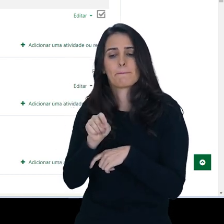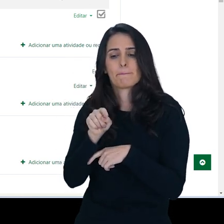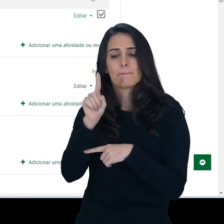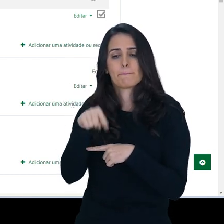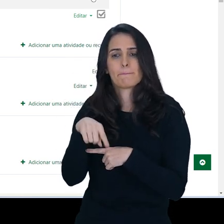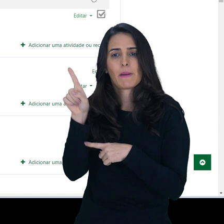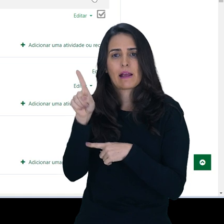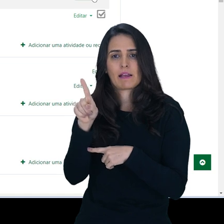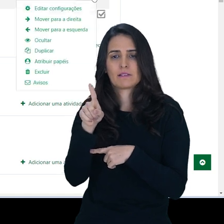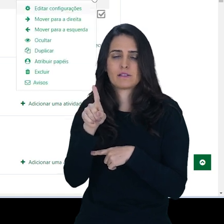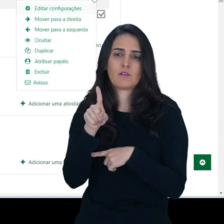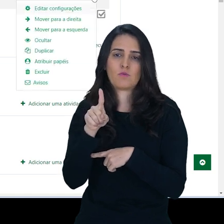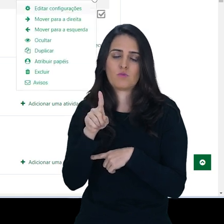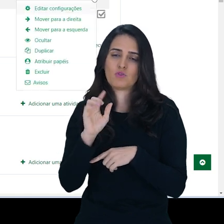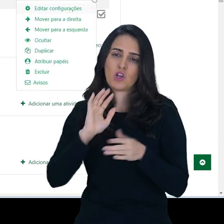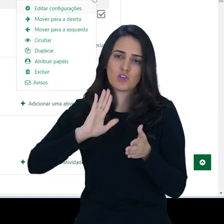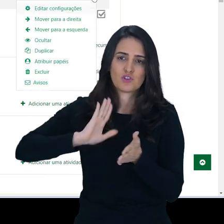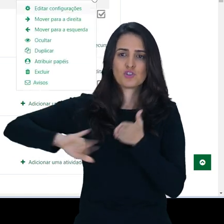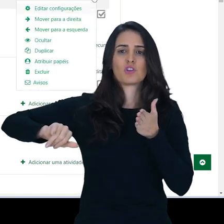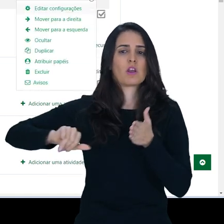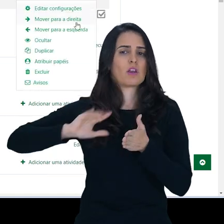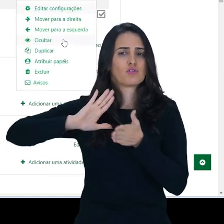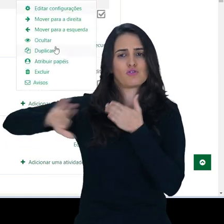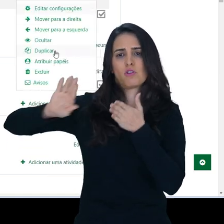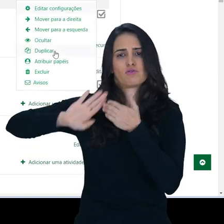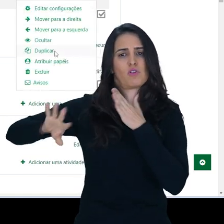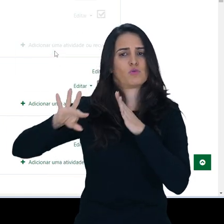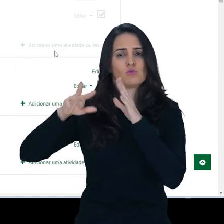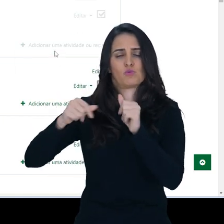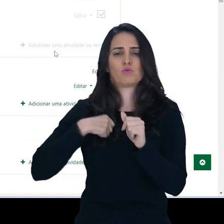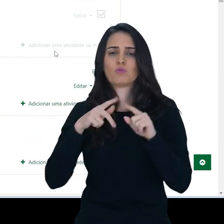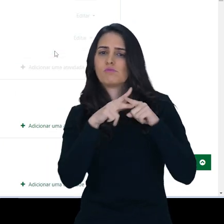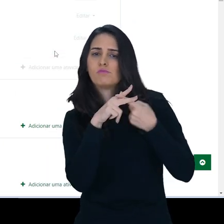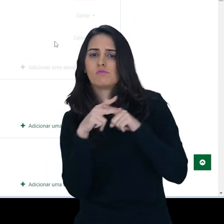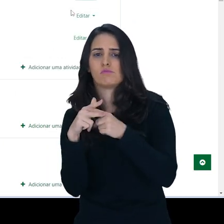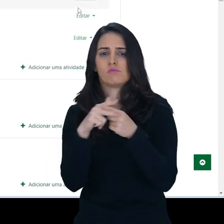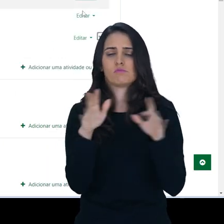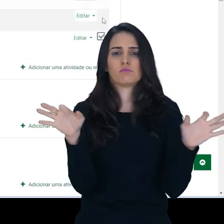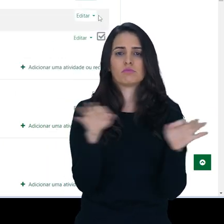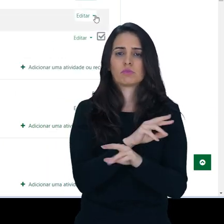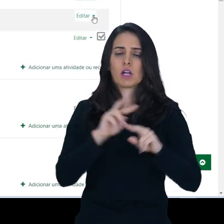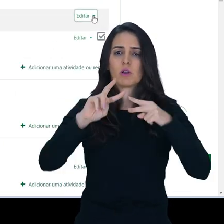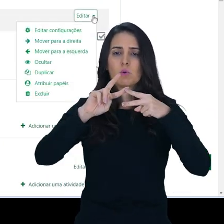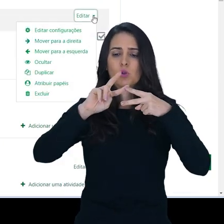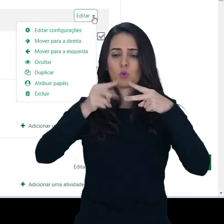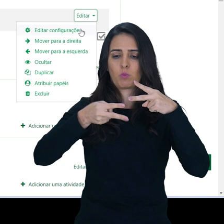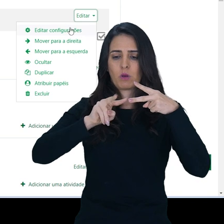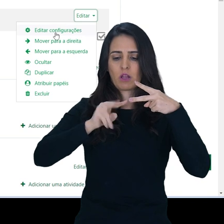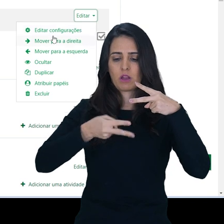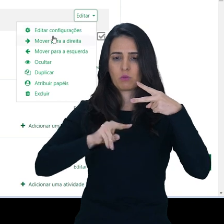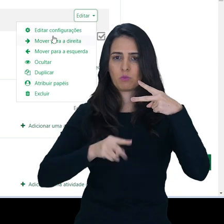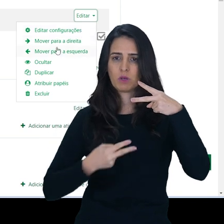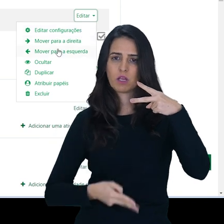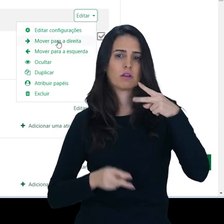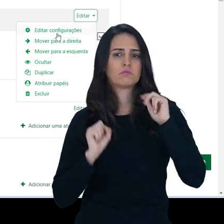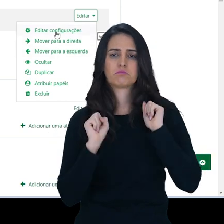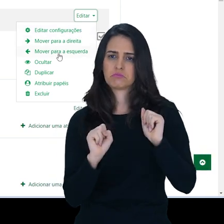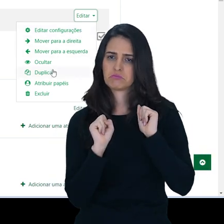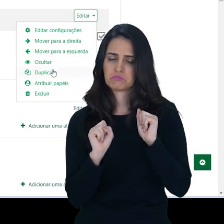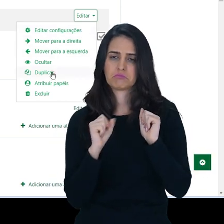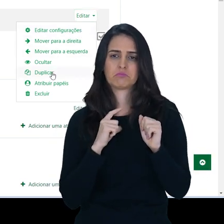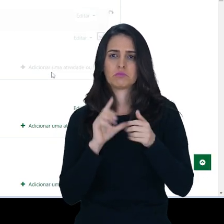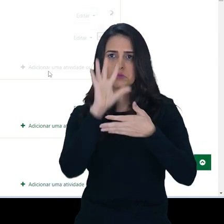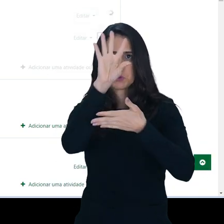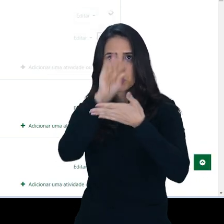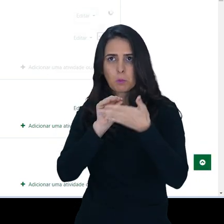porque ele é só um rótulo, então eu já fiz todas as configurações, então eu vou duplicar quantas vezes eu vou precisar deste